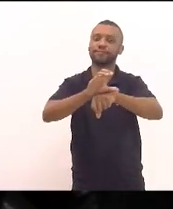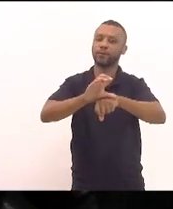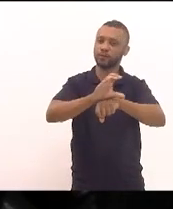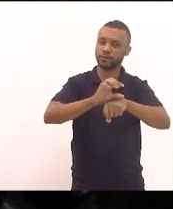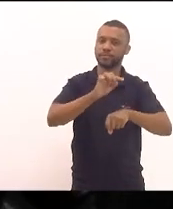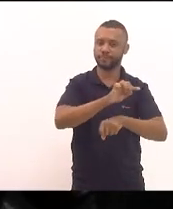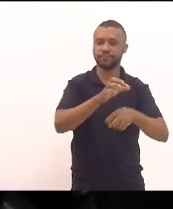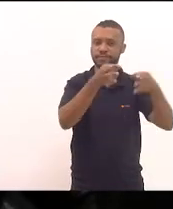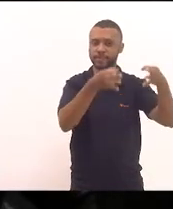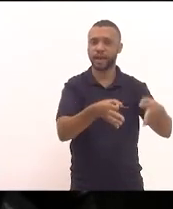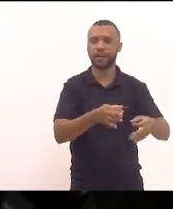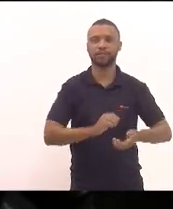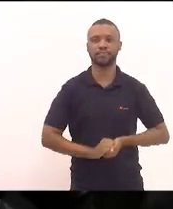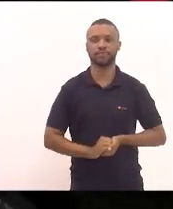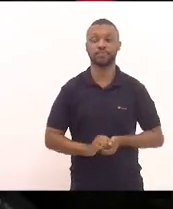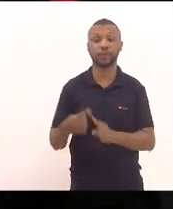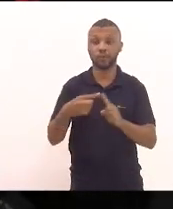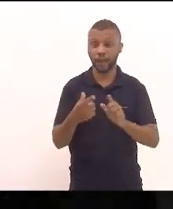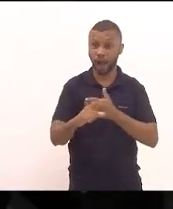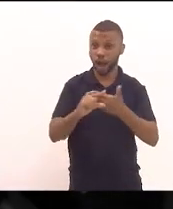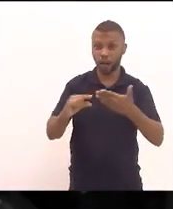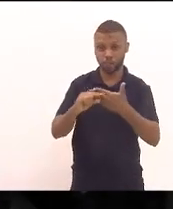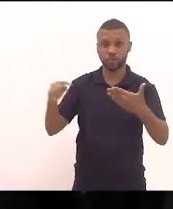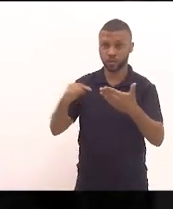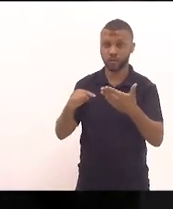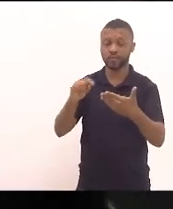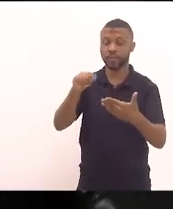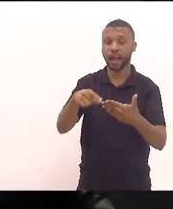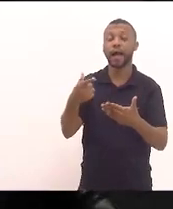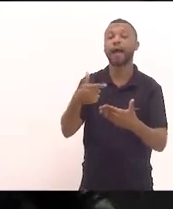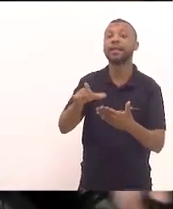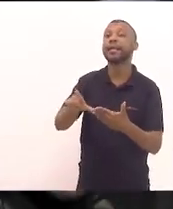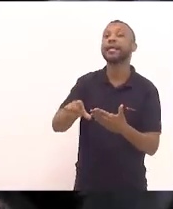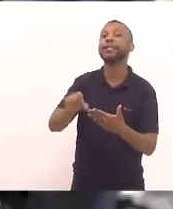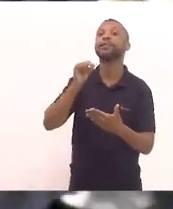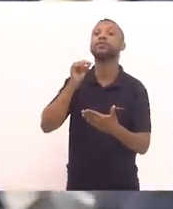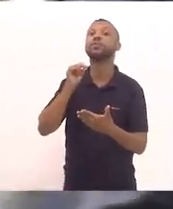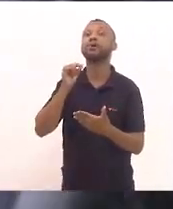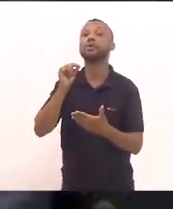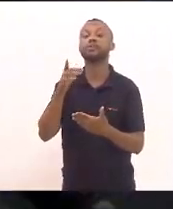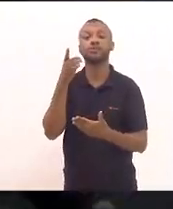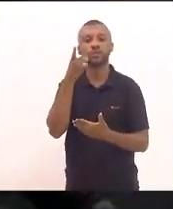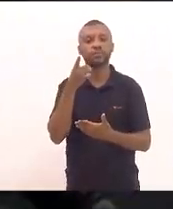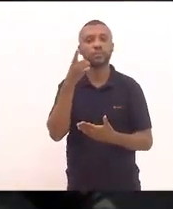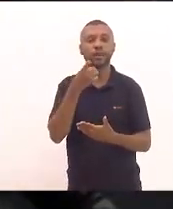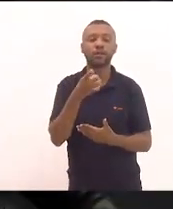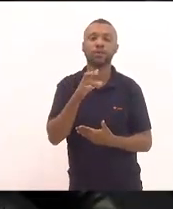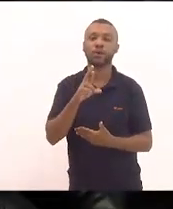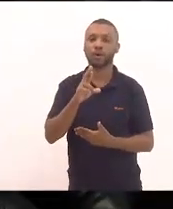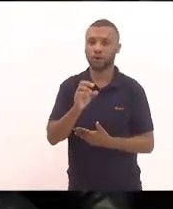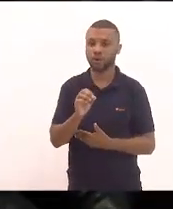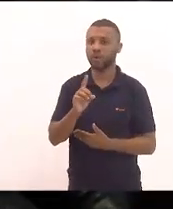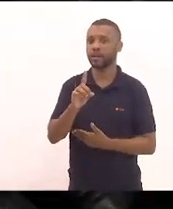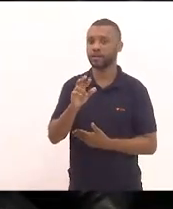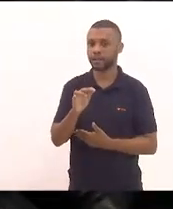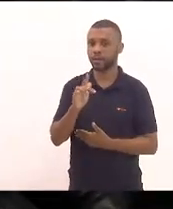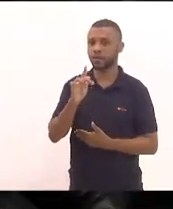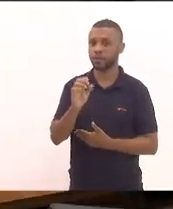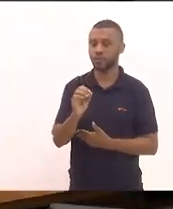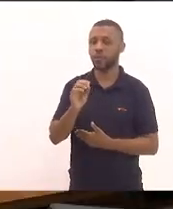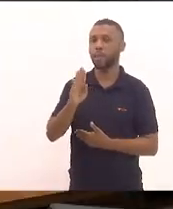constitucionalidade, até porque a autora é eleitora do deputado Rodrigo Bacelar.